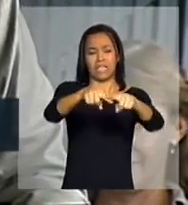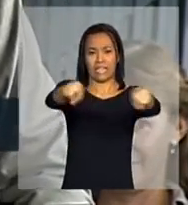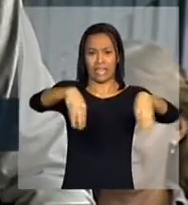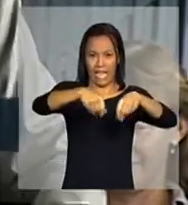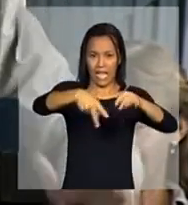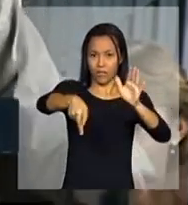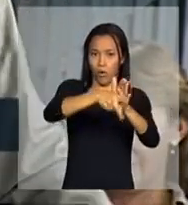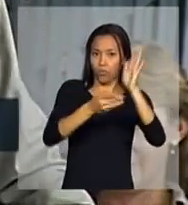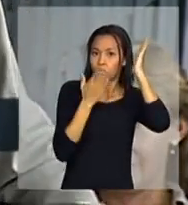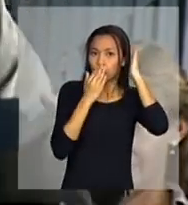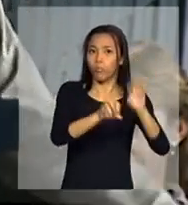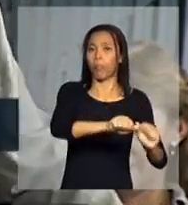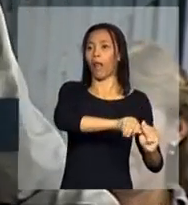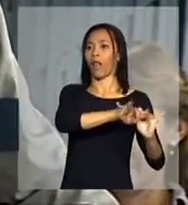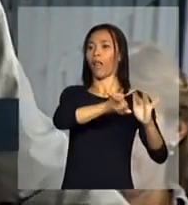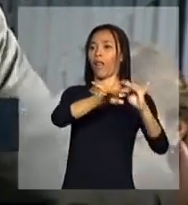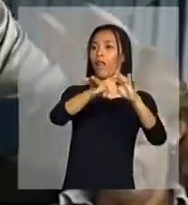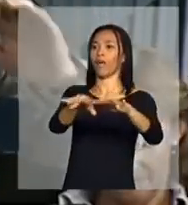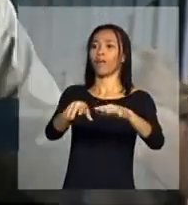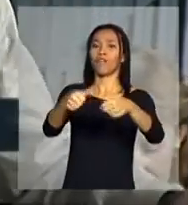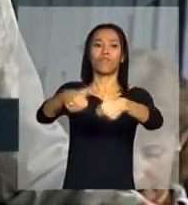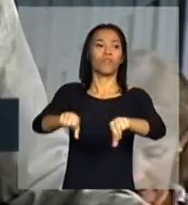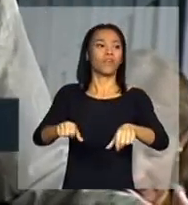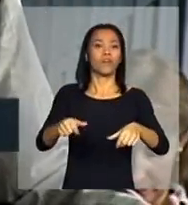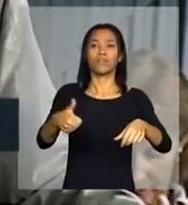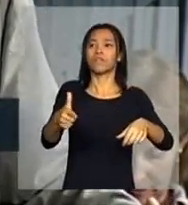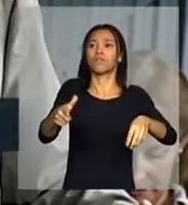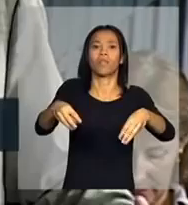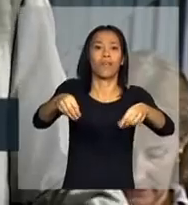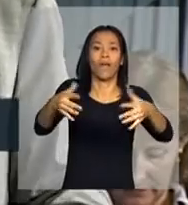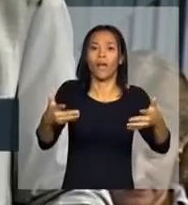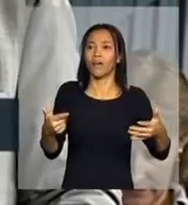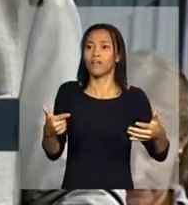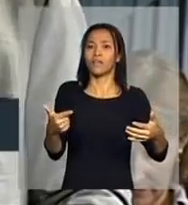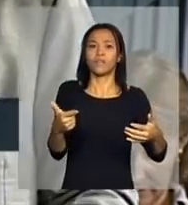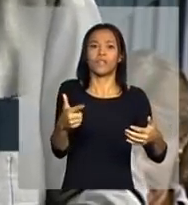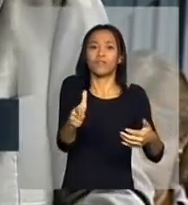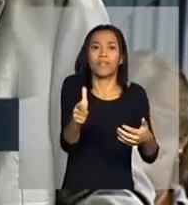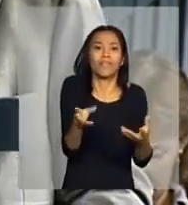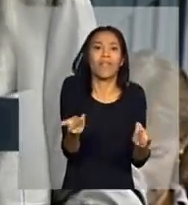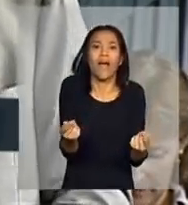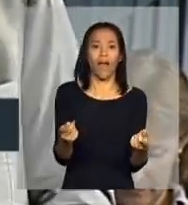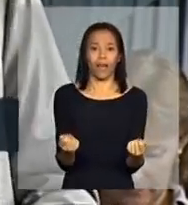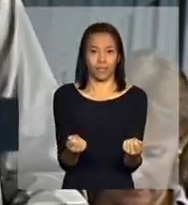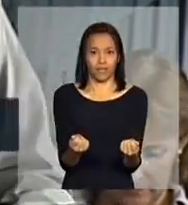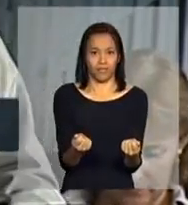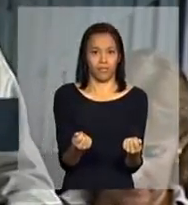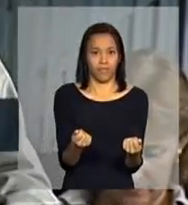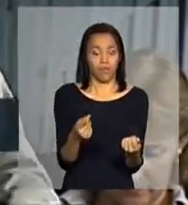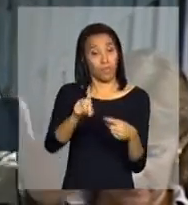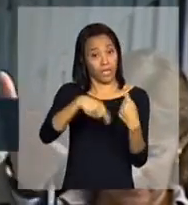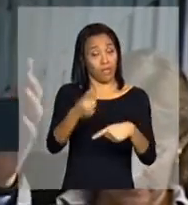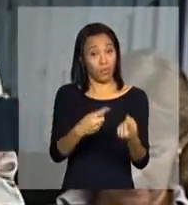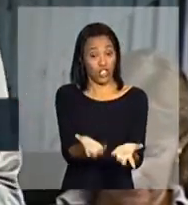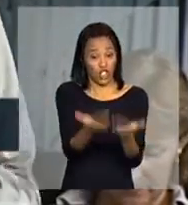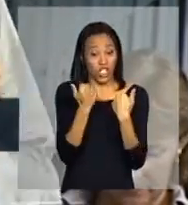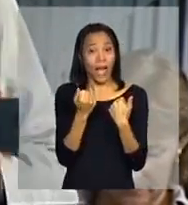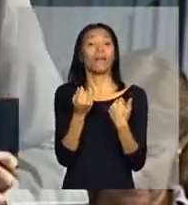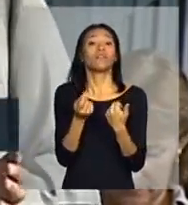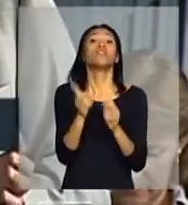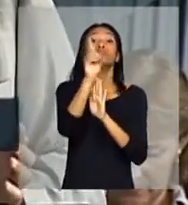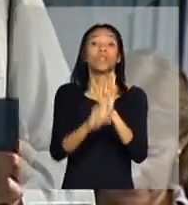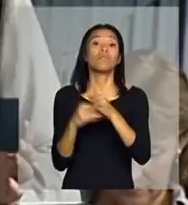indígenas também fiquem ao desabrigo, também fiquem sem nenhum tipo de reparação, quando for legítima esta reparação. Então, tudo isso nós